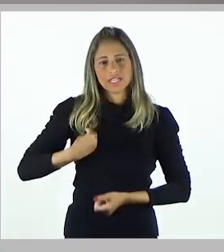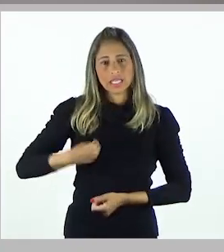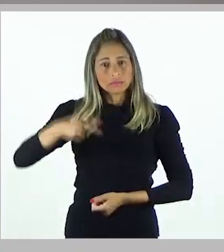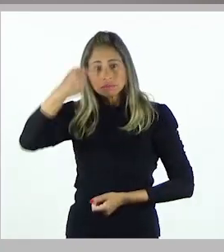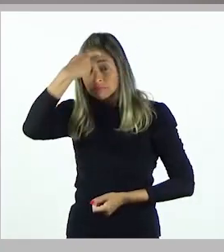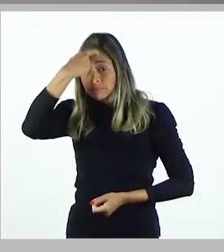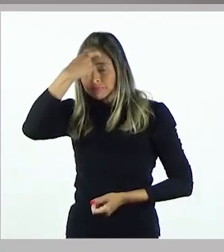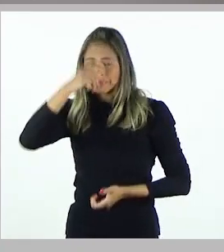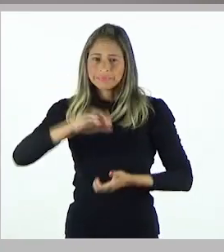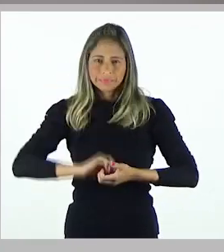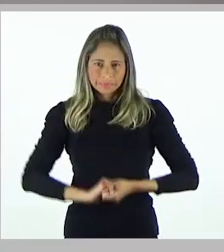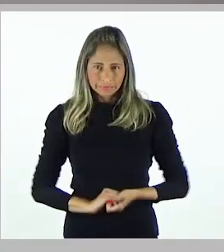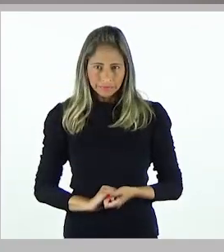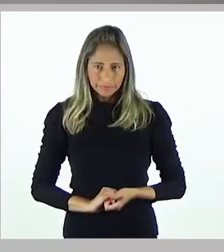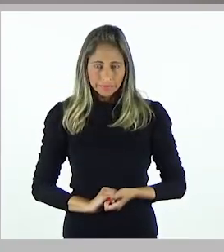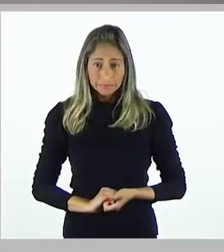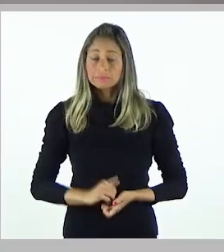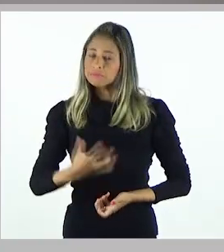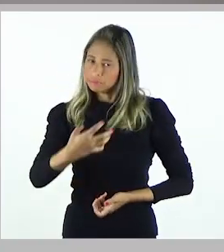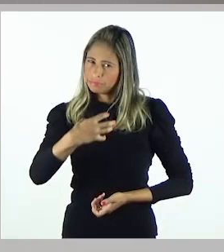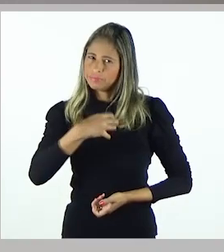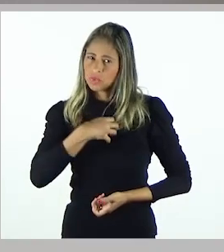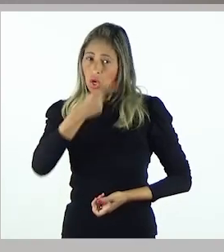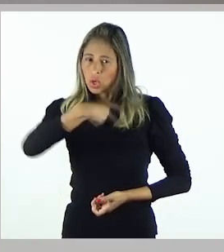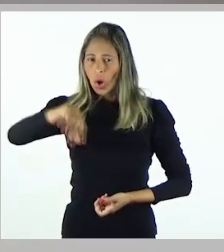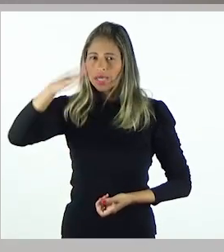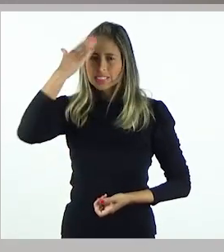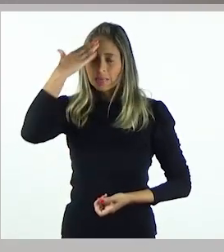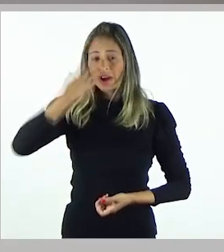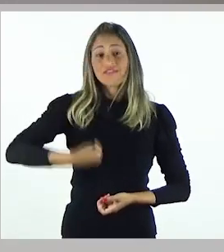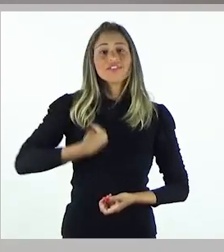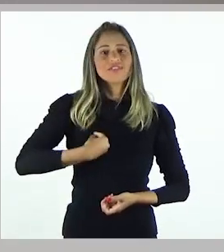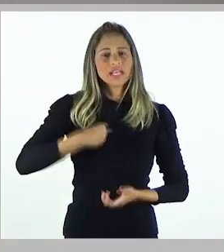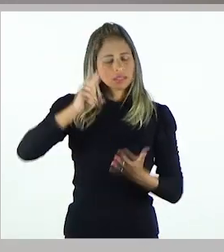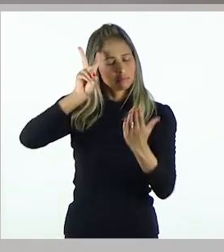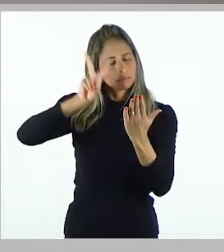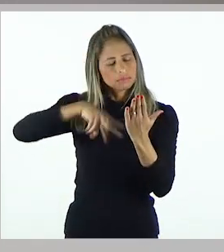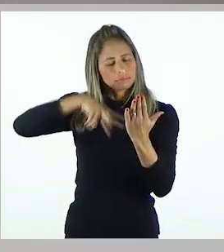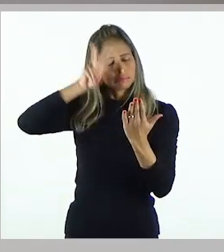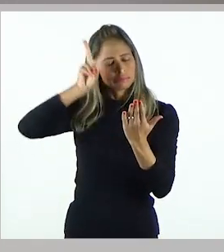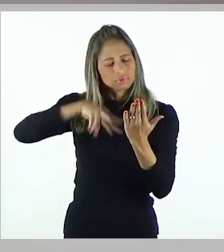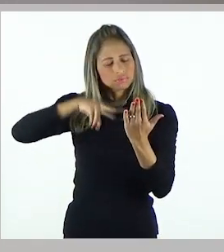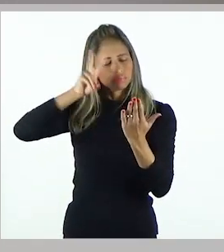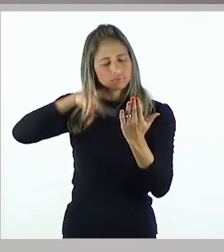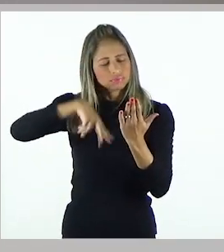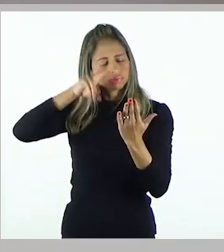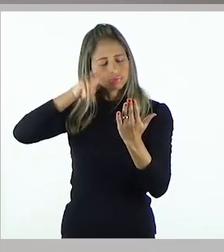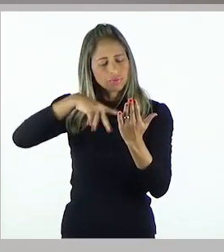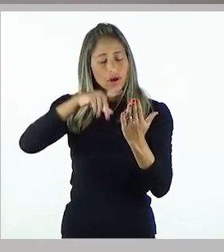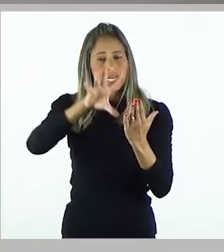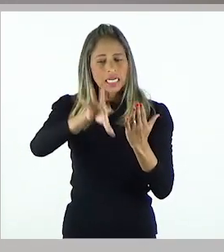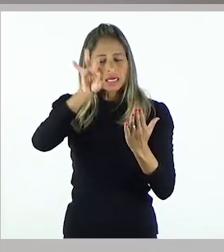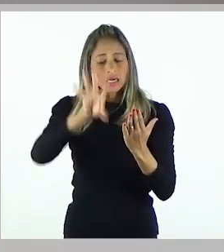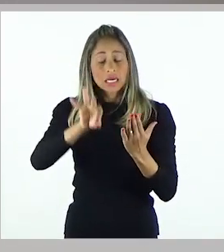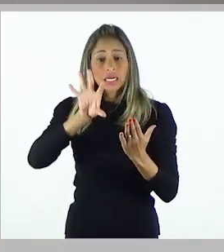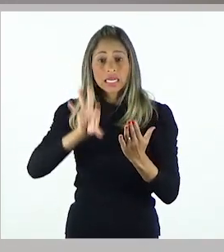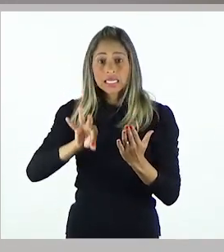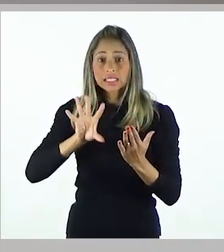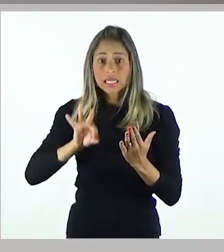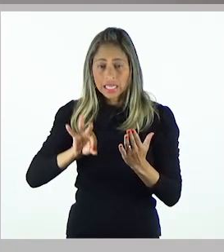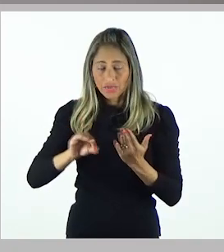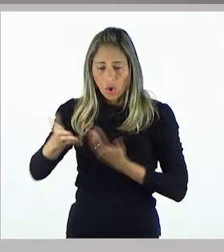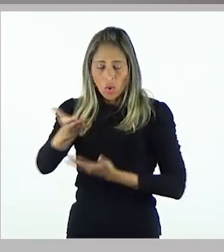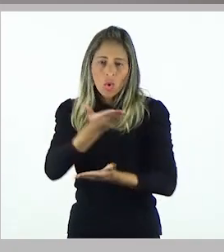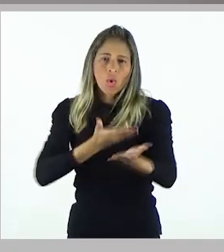fazer consciente. Nesse sentido, entendemos que a vivência da leitura desses livros selecionados